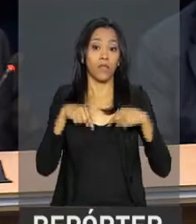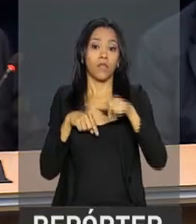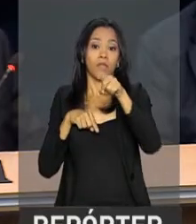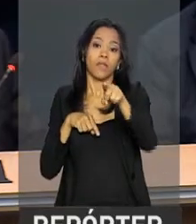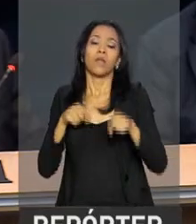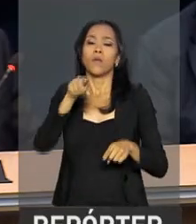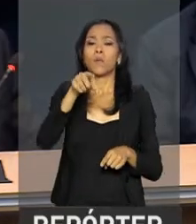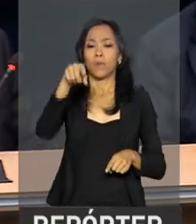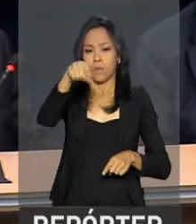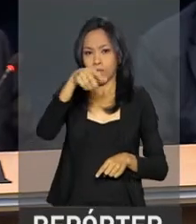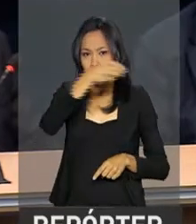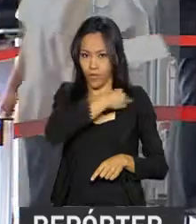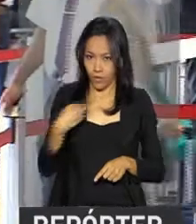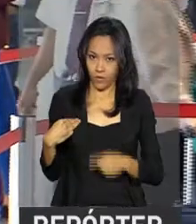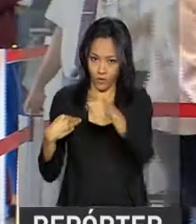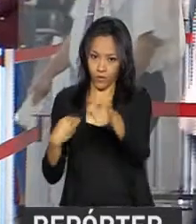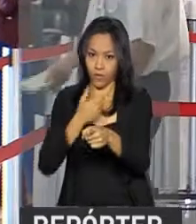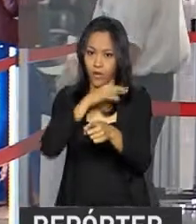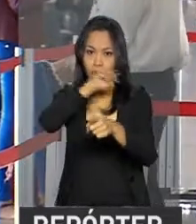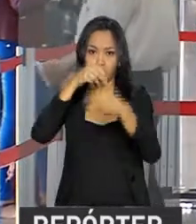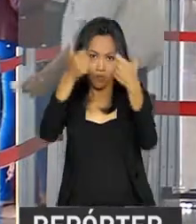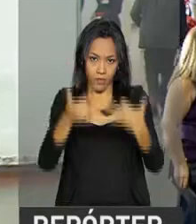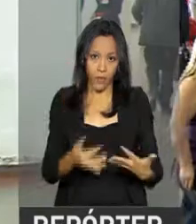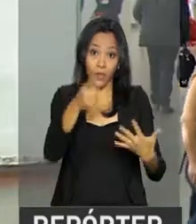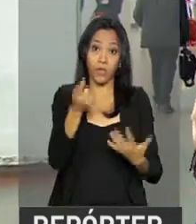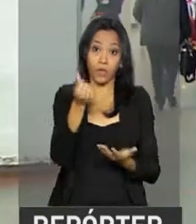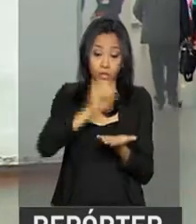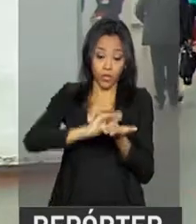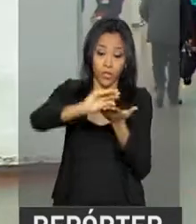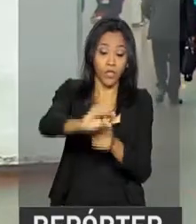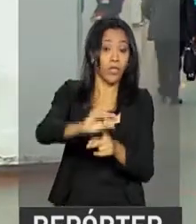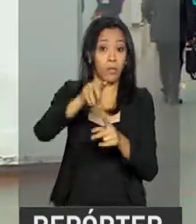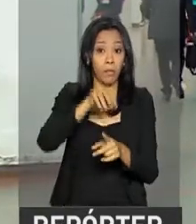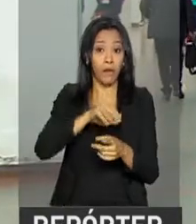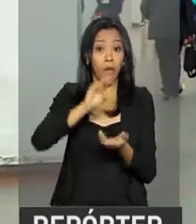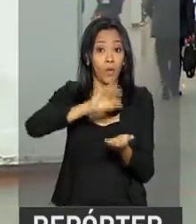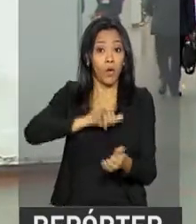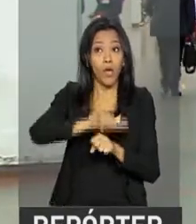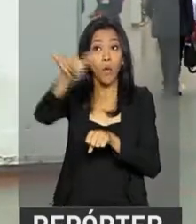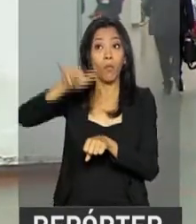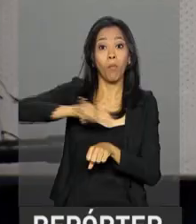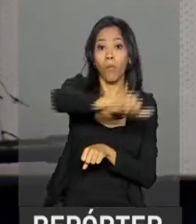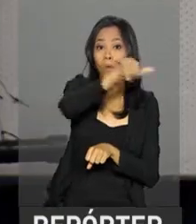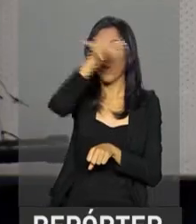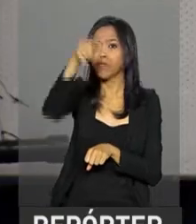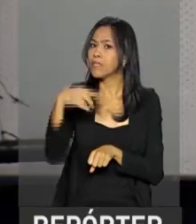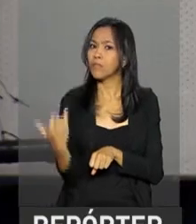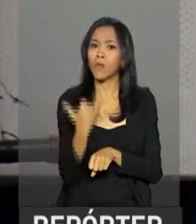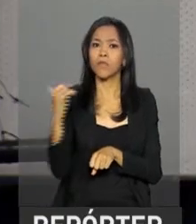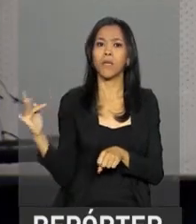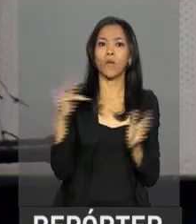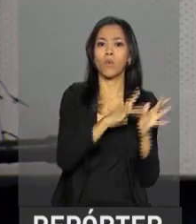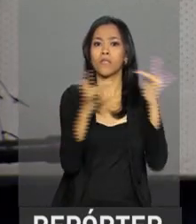moreira franco os investimentos nesses aeroportos são fundamentais para integrar o país somos um